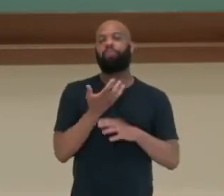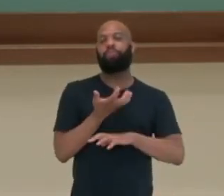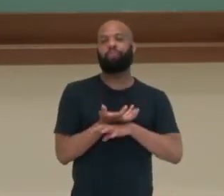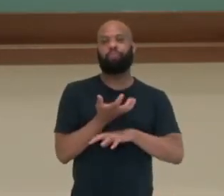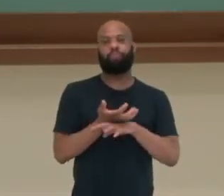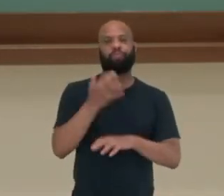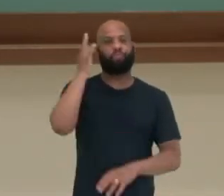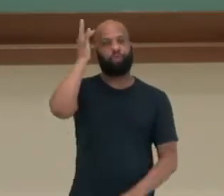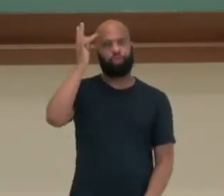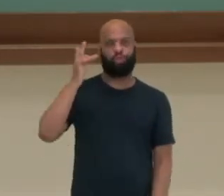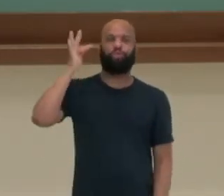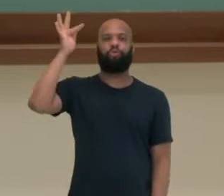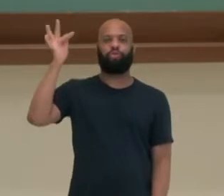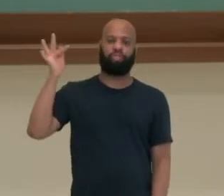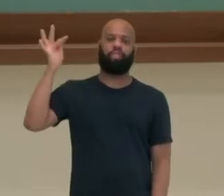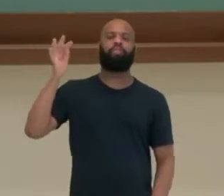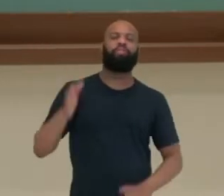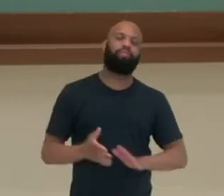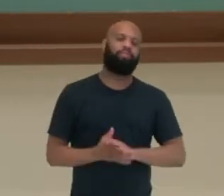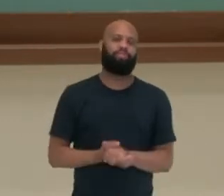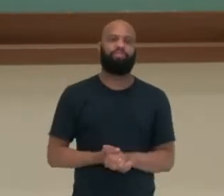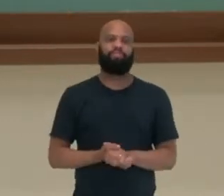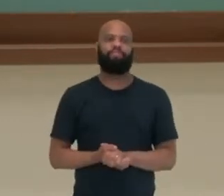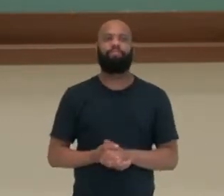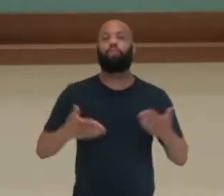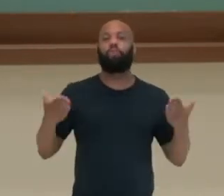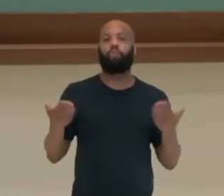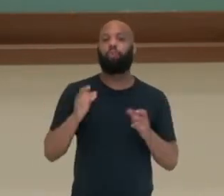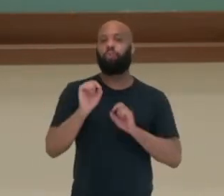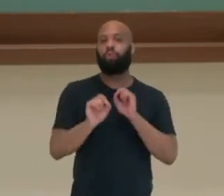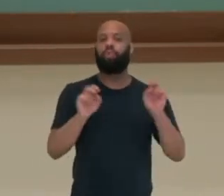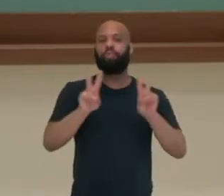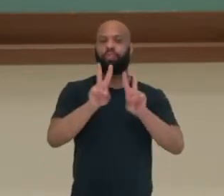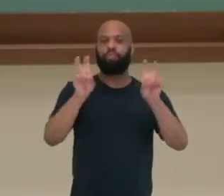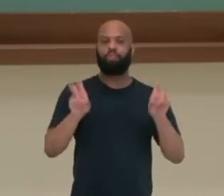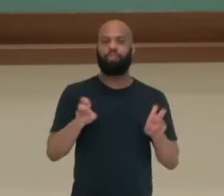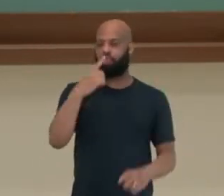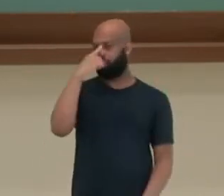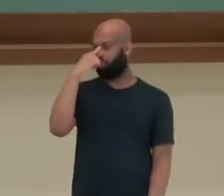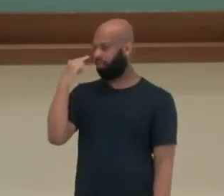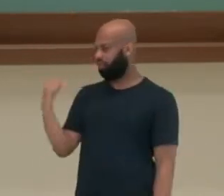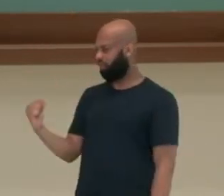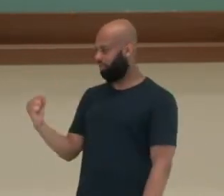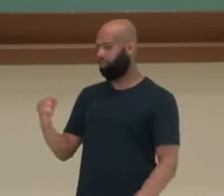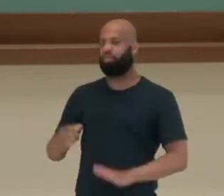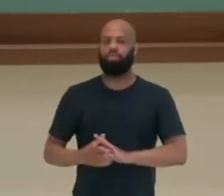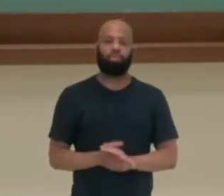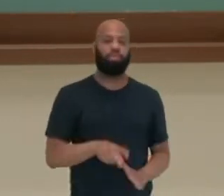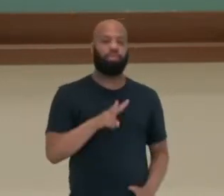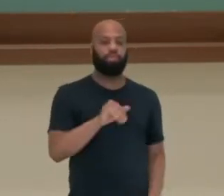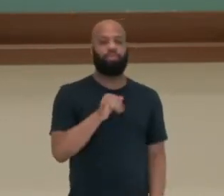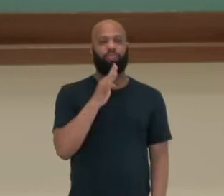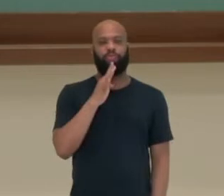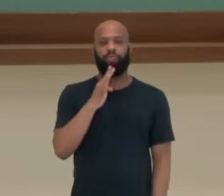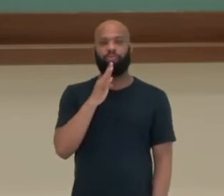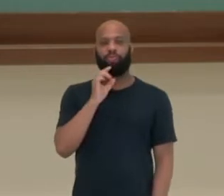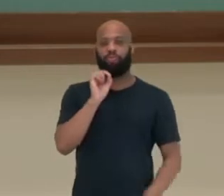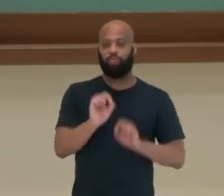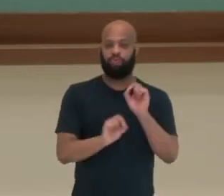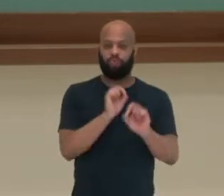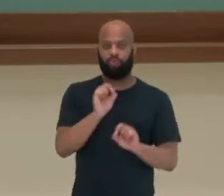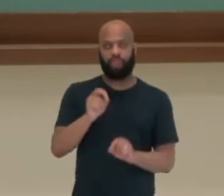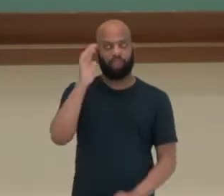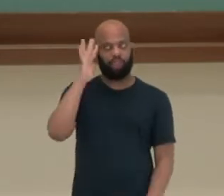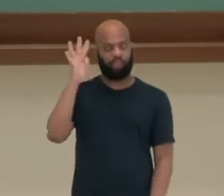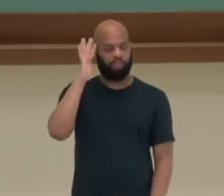uma aula de filosofia. E hoje vamos falar sobre John Locke. Vamos conhecer o